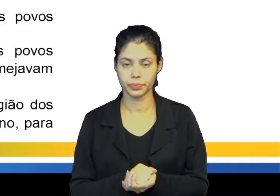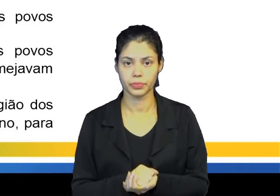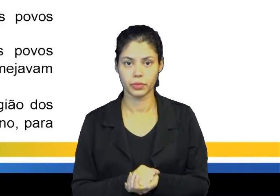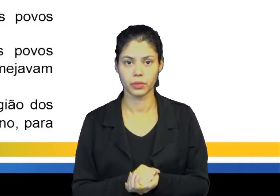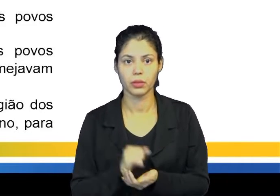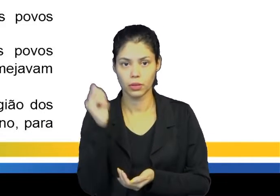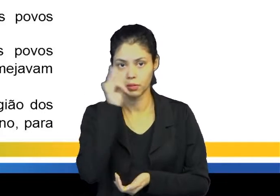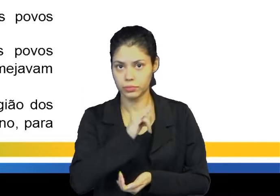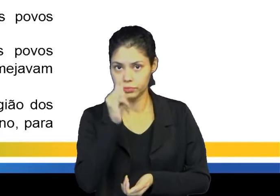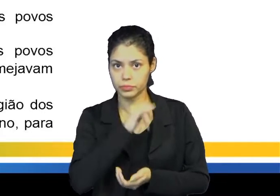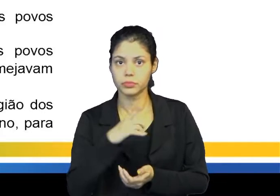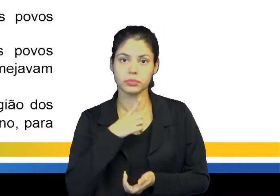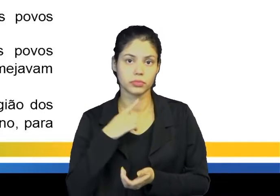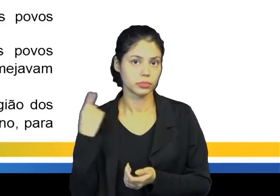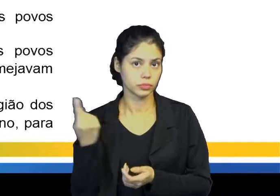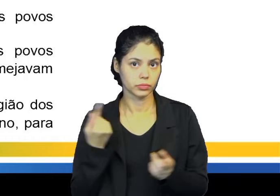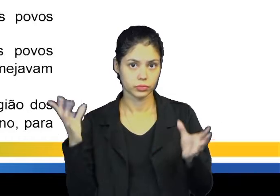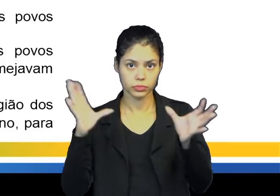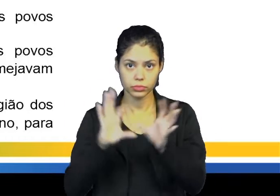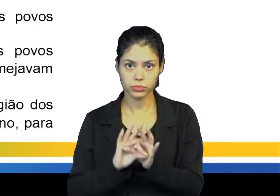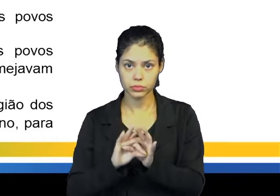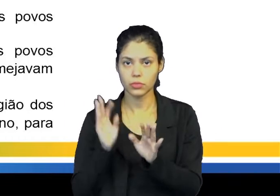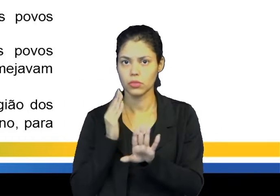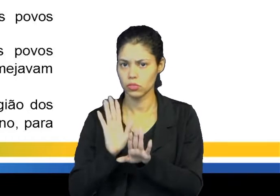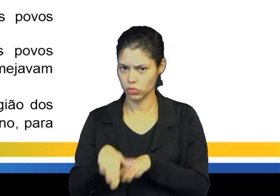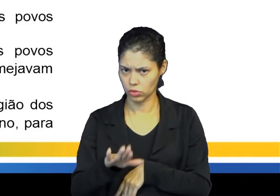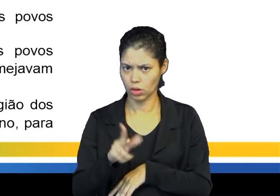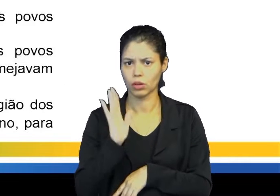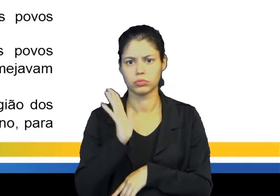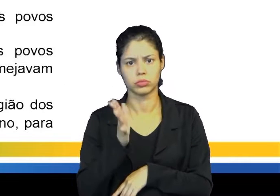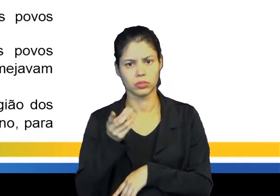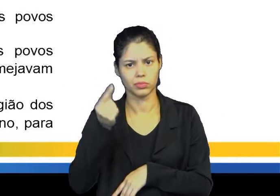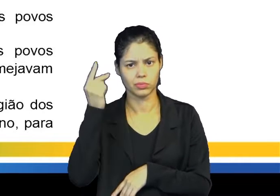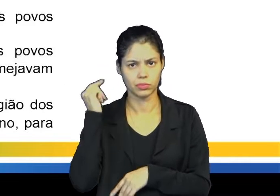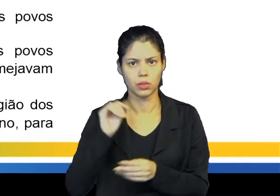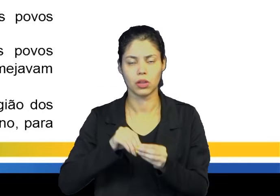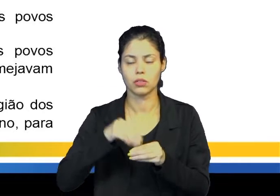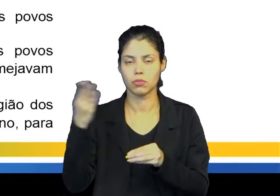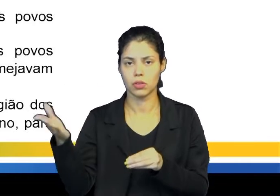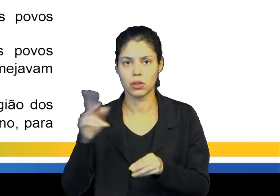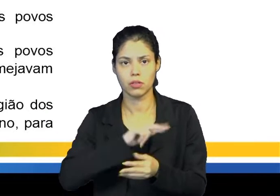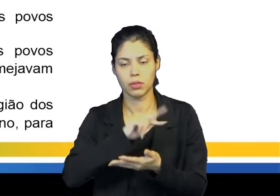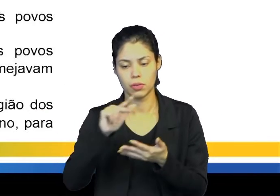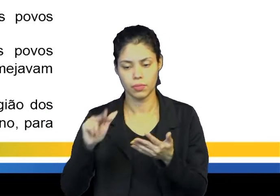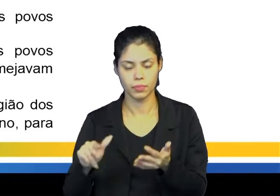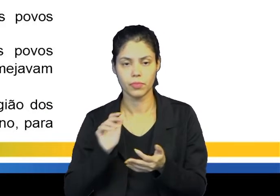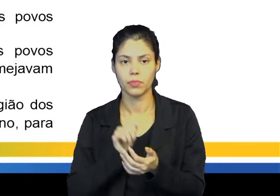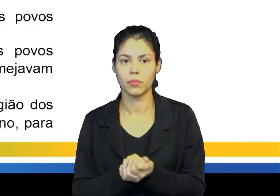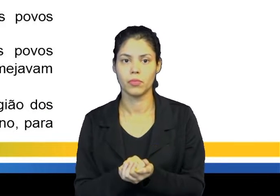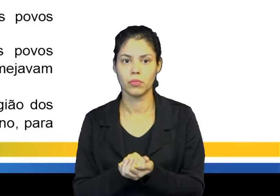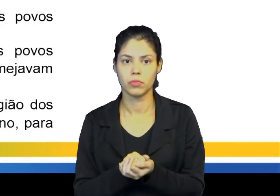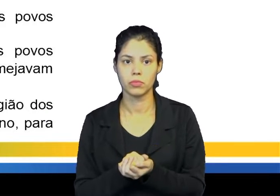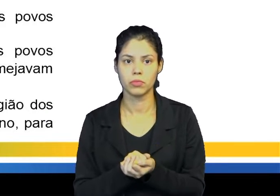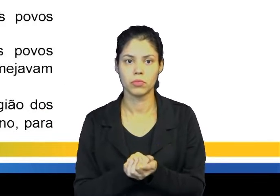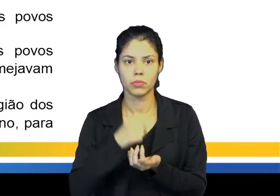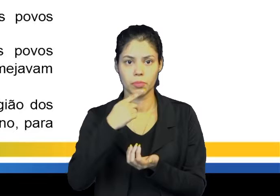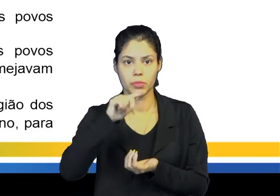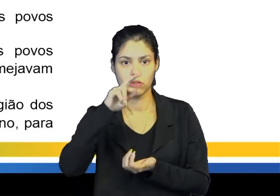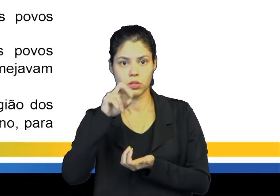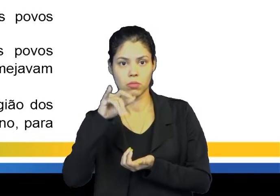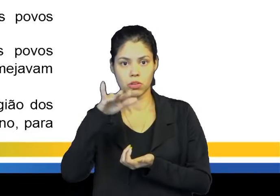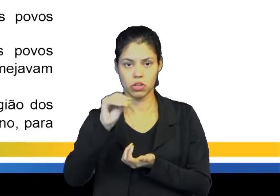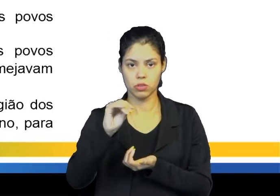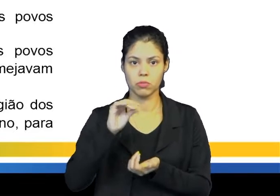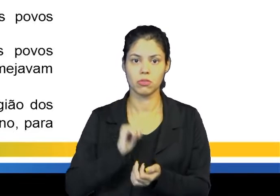esquecer que a Itália teve a sua unificação tardia e então ficou de fora de várias ocupações. O